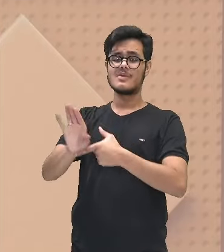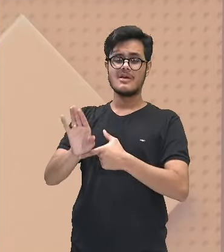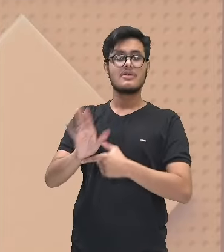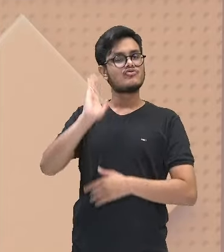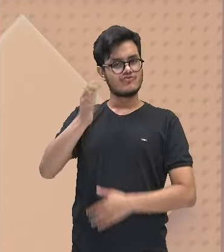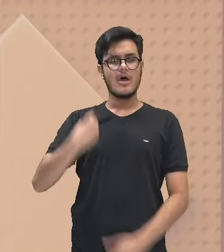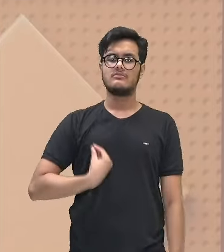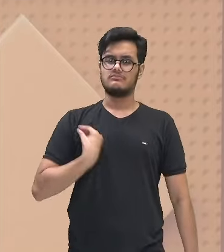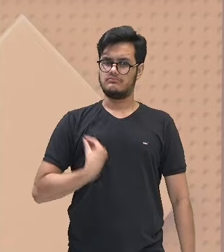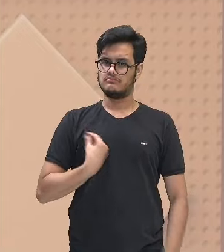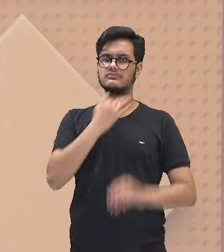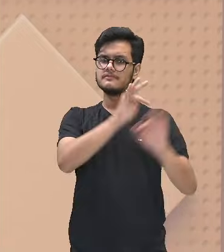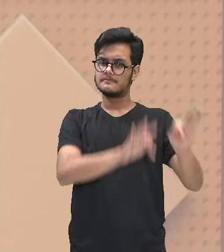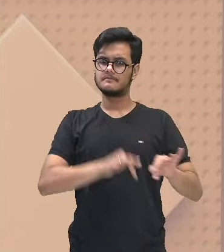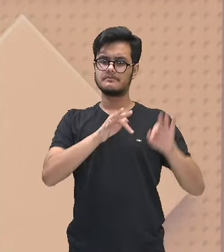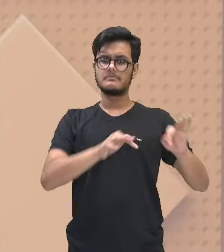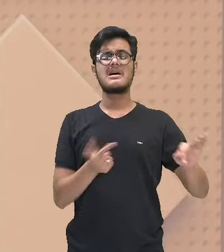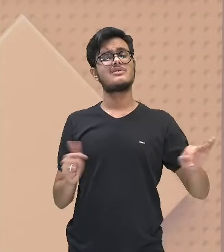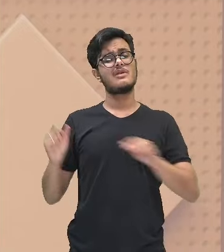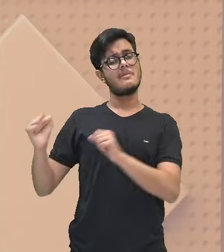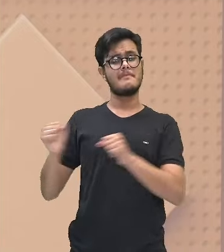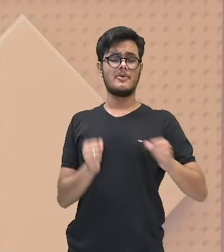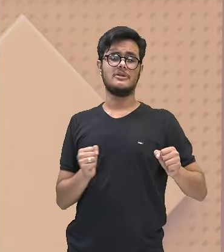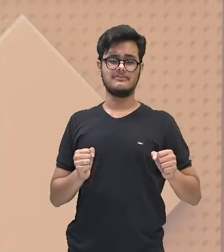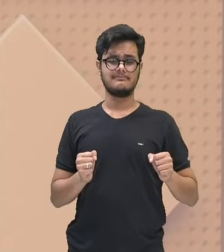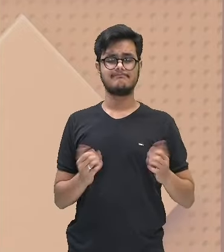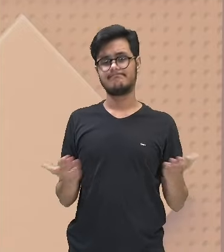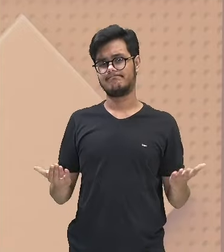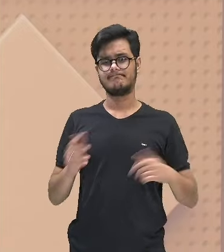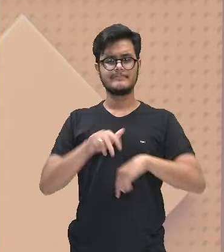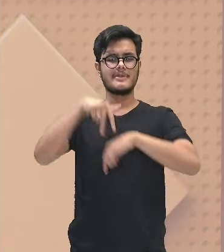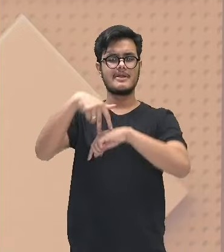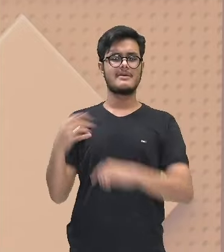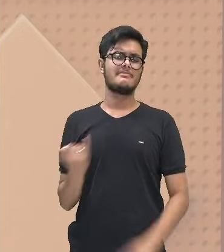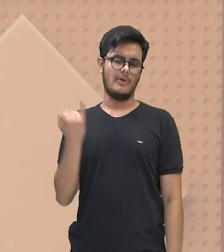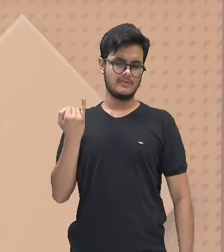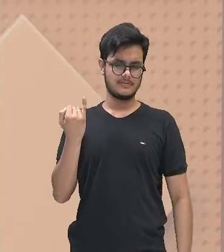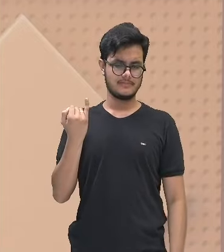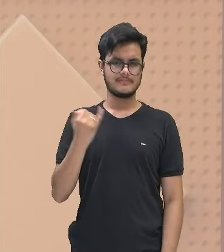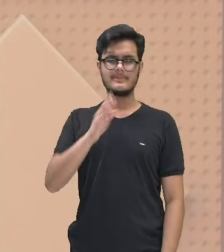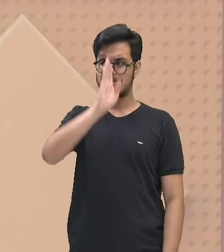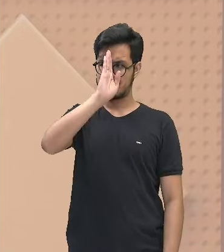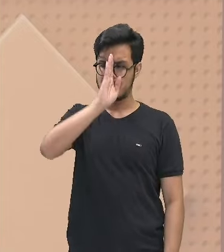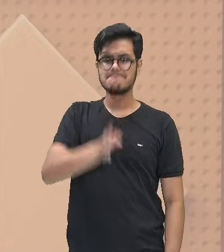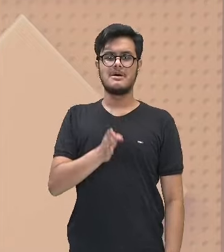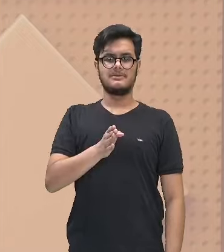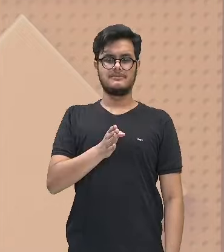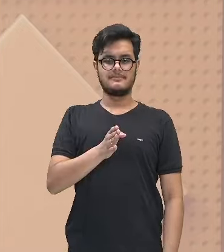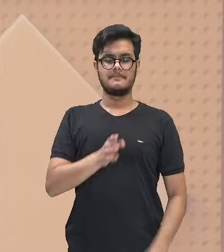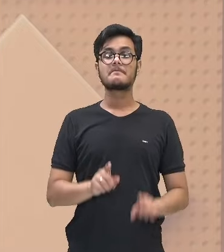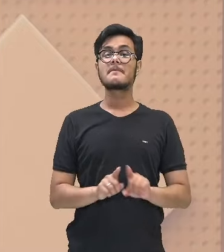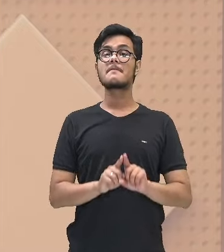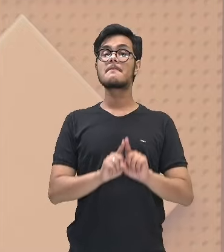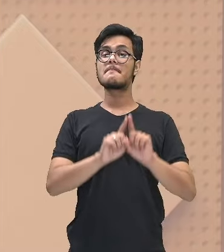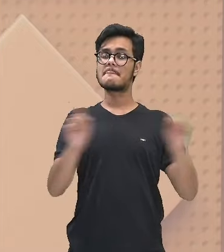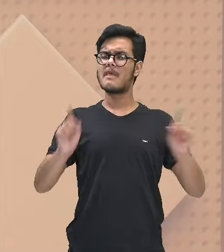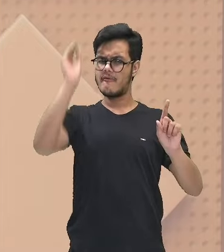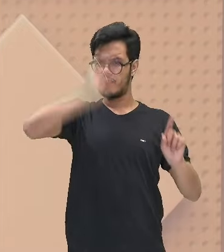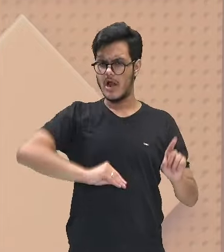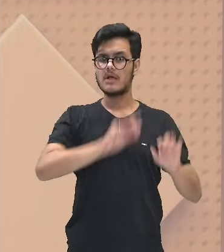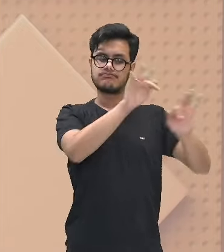durante o feudalismo, só que não possuía ali uma grande representatividade e centralização do poder. Só que com o enfraquecimento